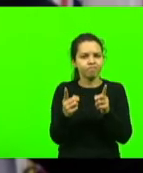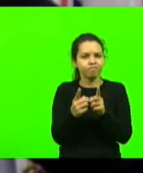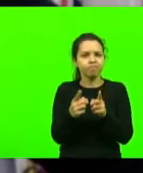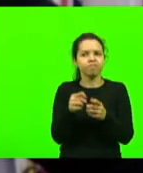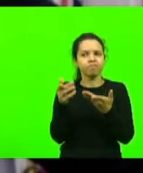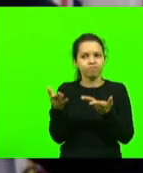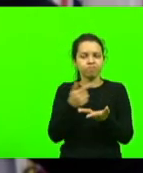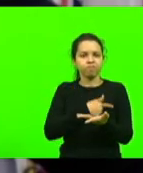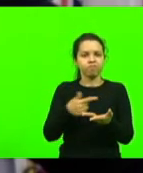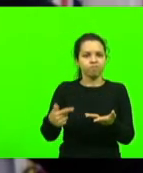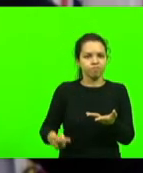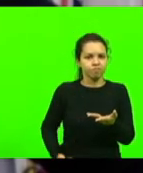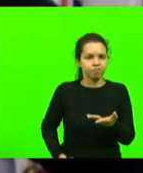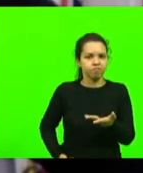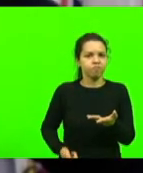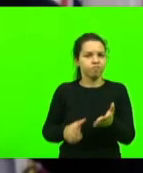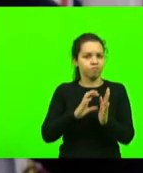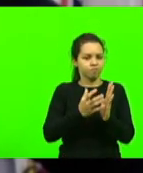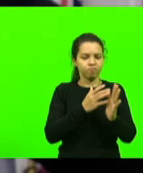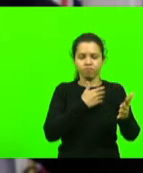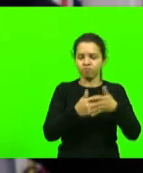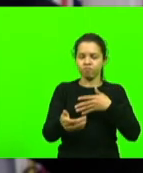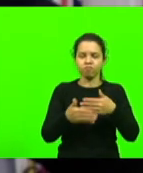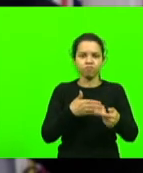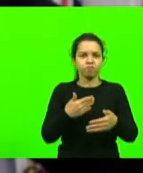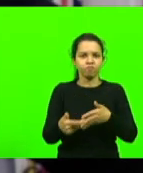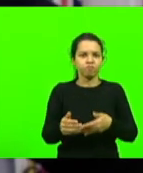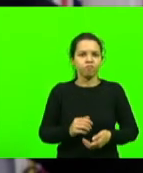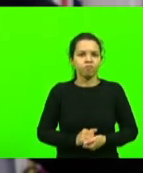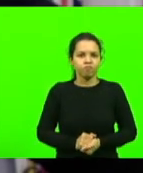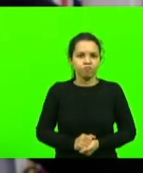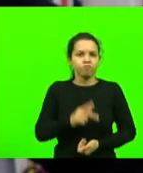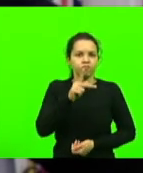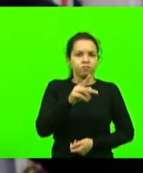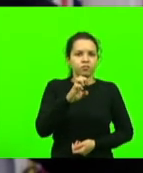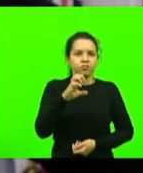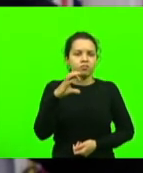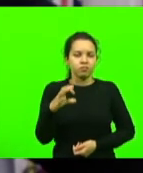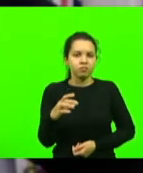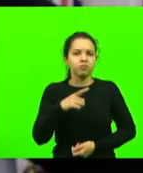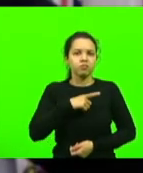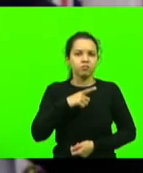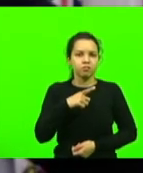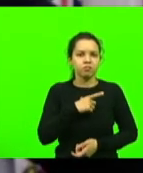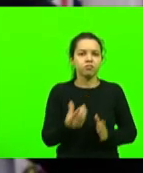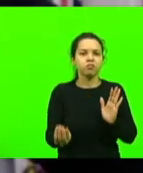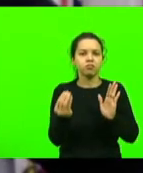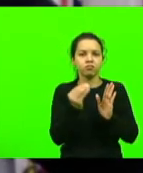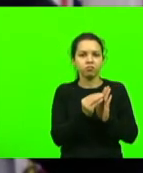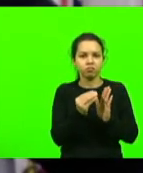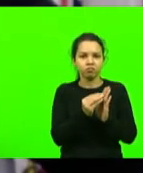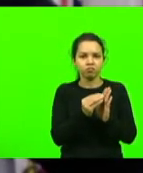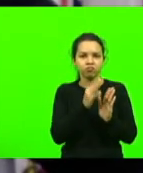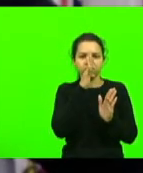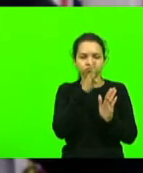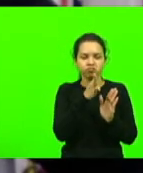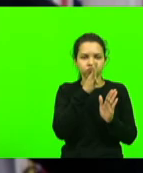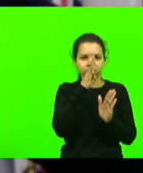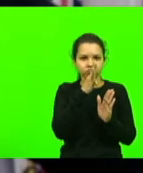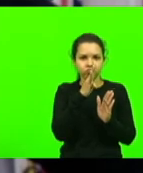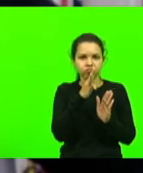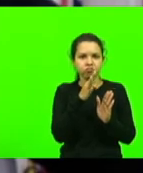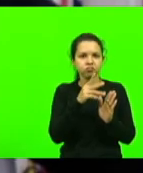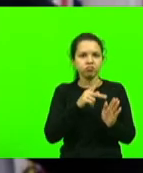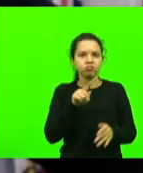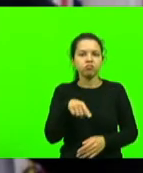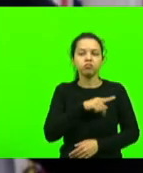seja do partido que for o pack contém um pressuposto equivocado de que aquilo que é